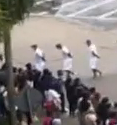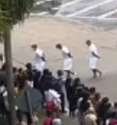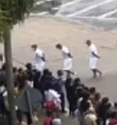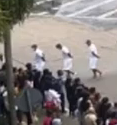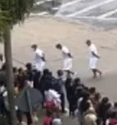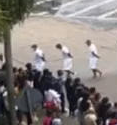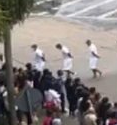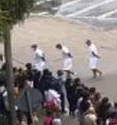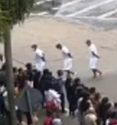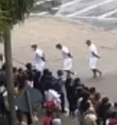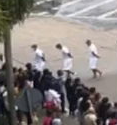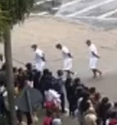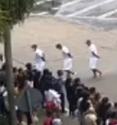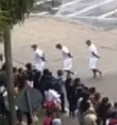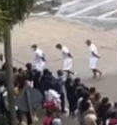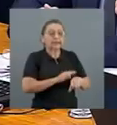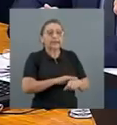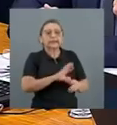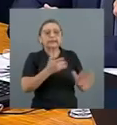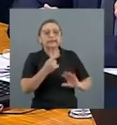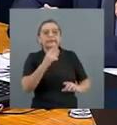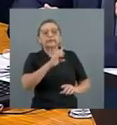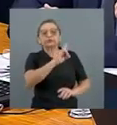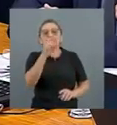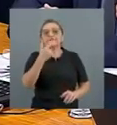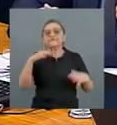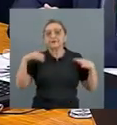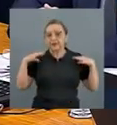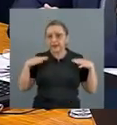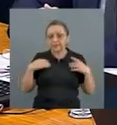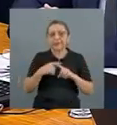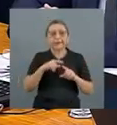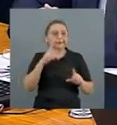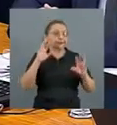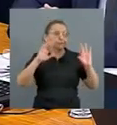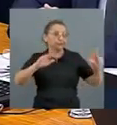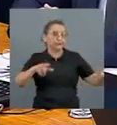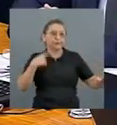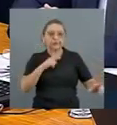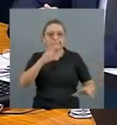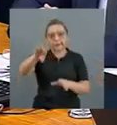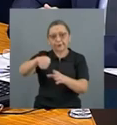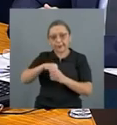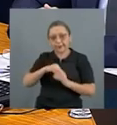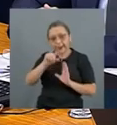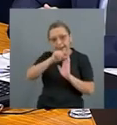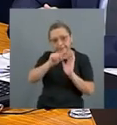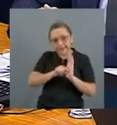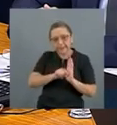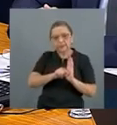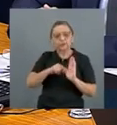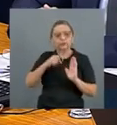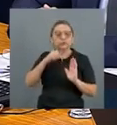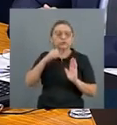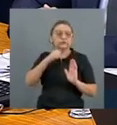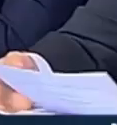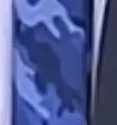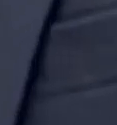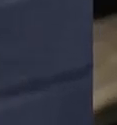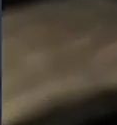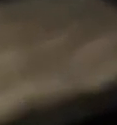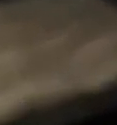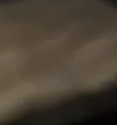instalações precárias, o que impede a devida ressocialização dos presos. Assim, ao se permitir que presos ainda não